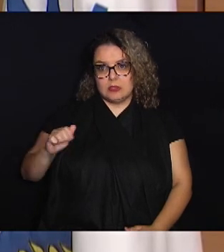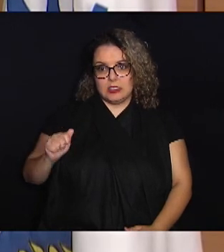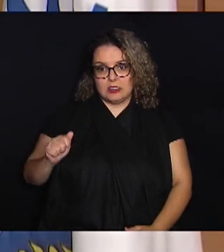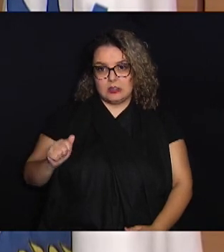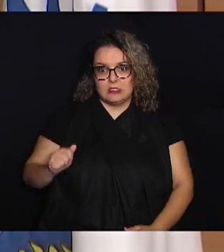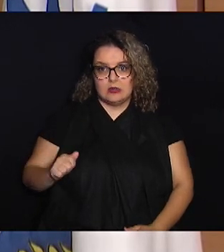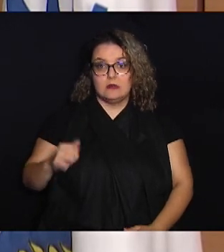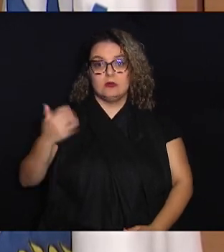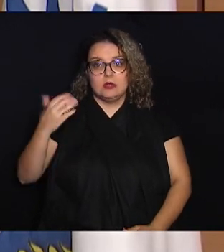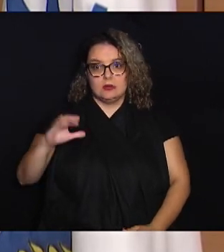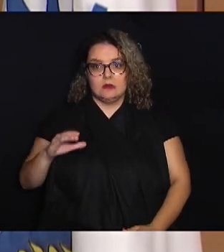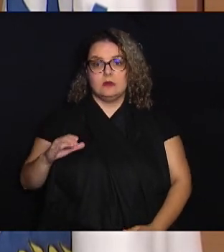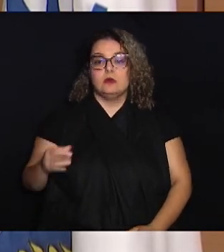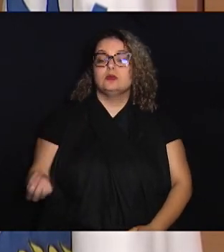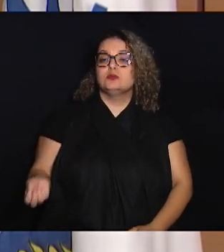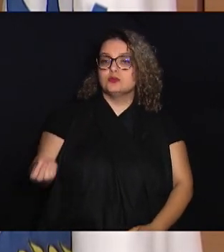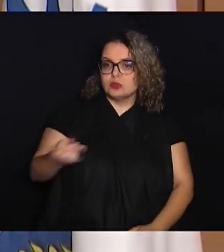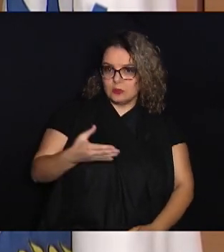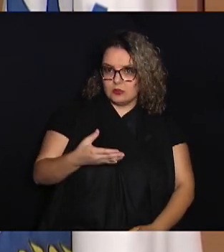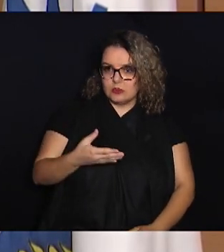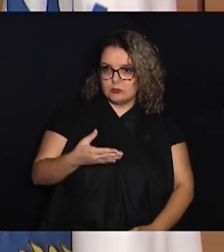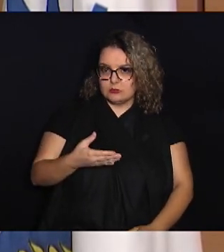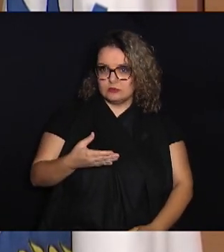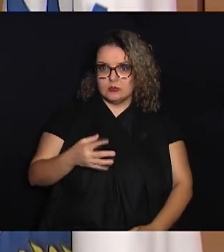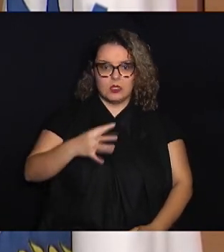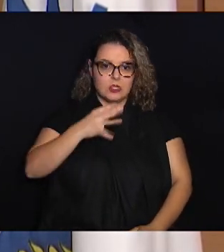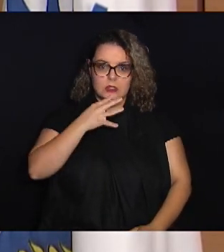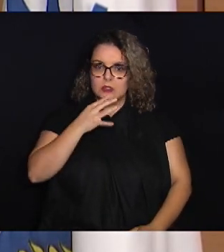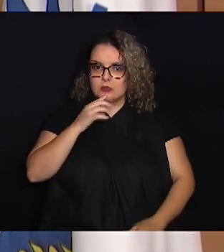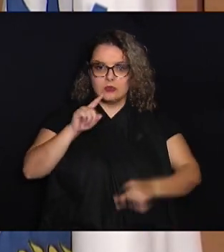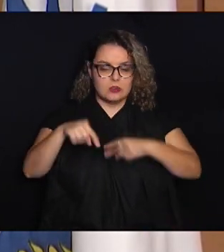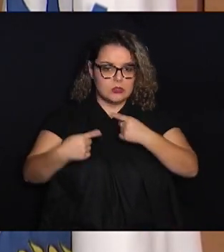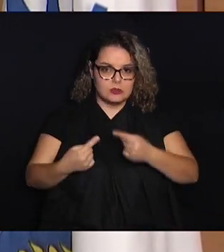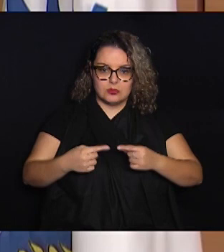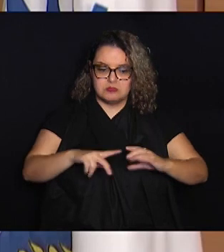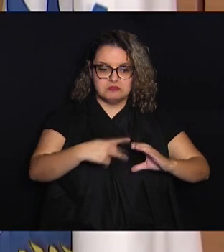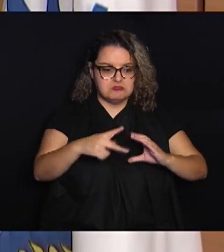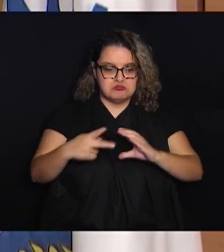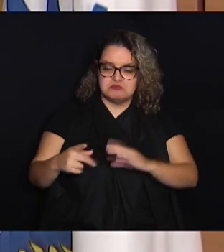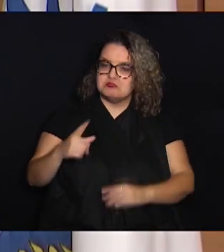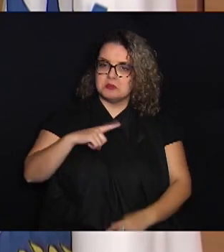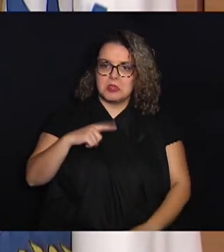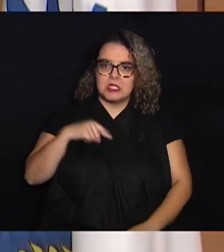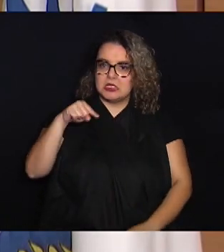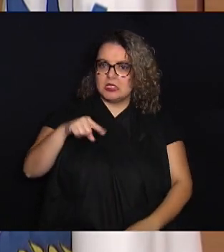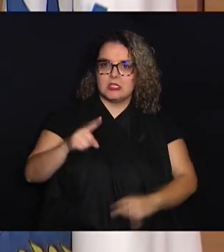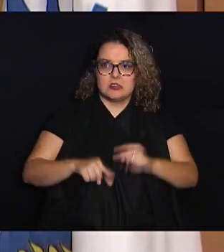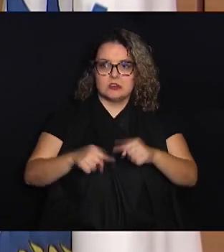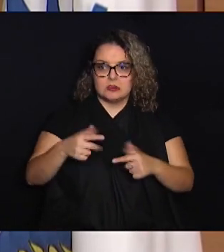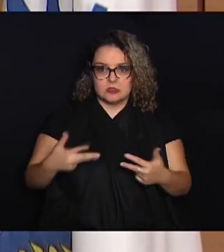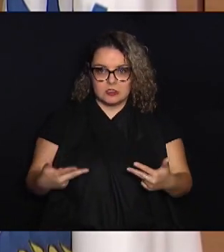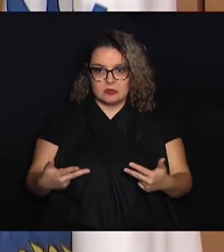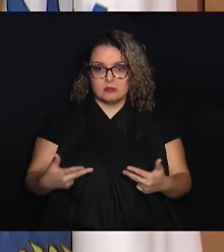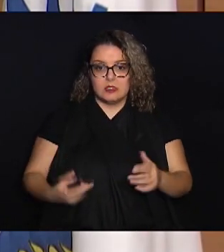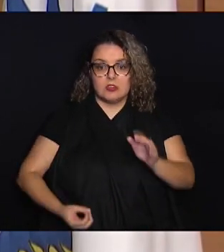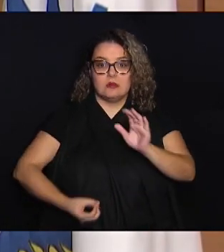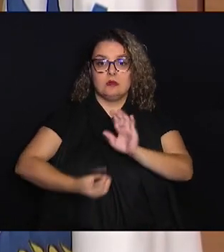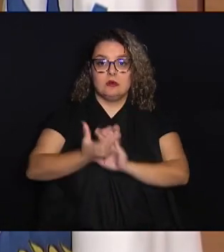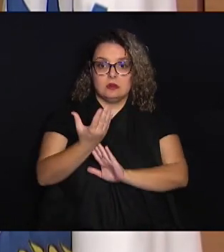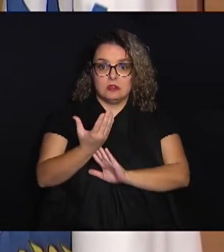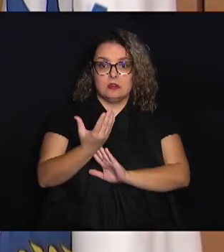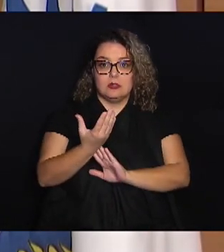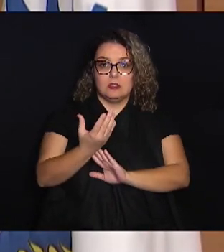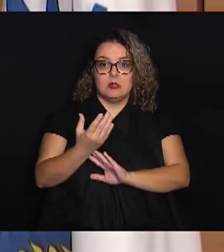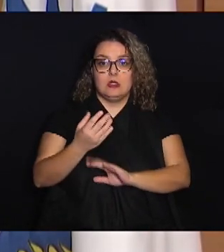lançar um programa inédito. Eu desconheço outras câmaras que tenham esse produto, que vai criar a